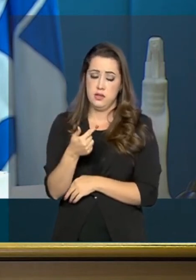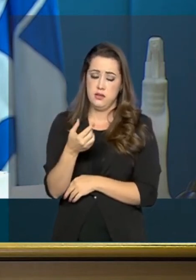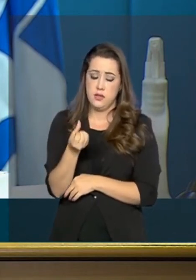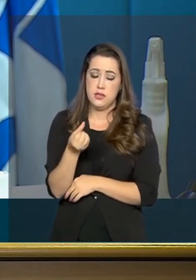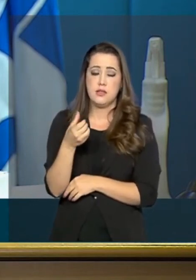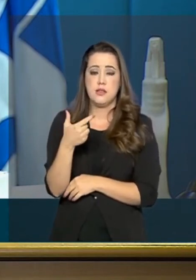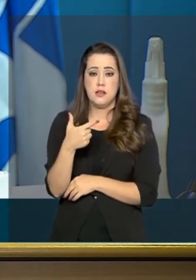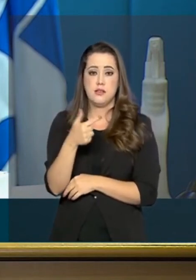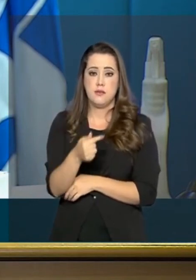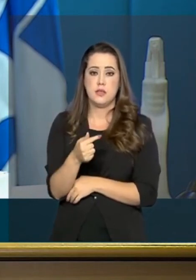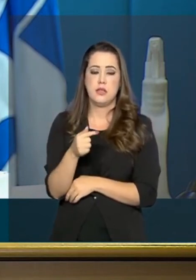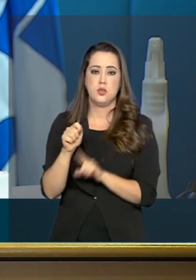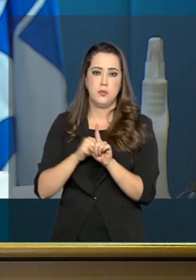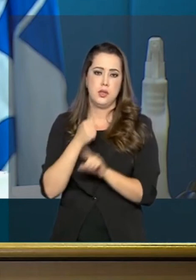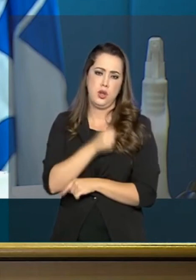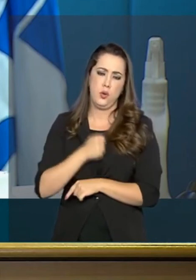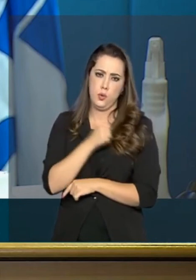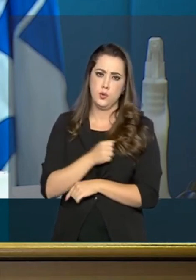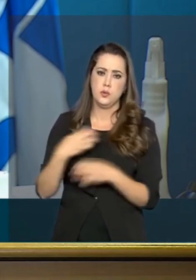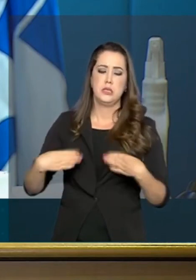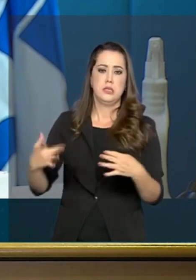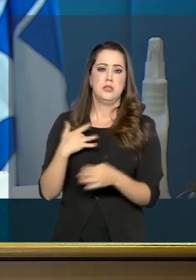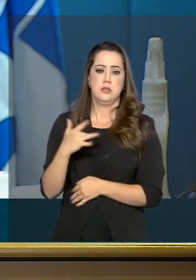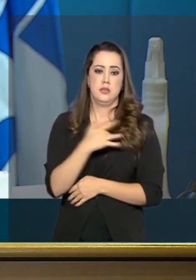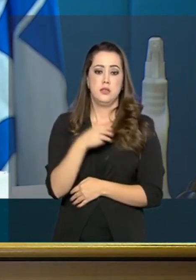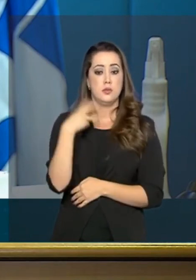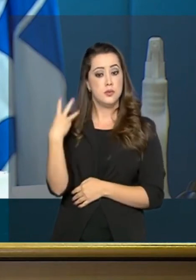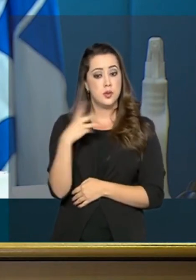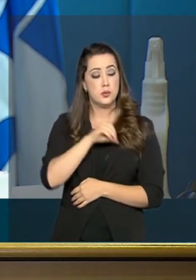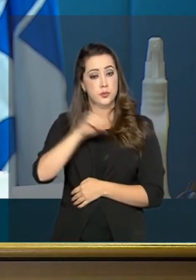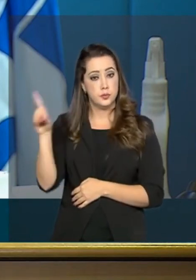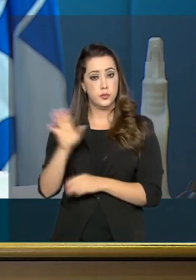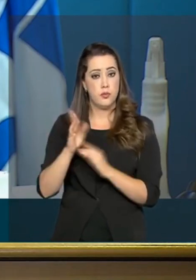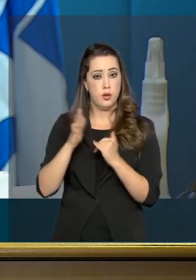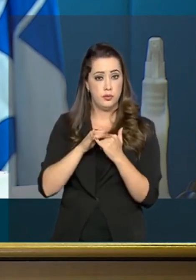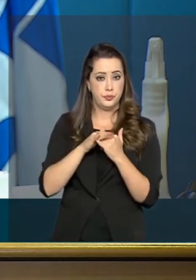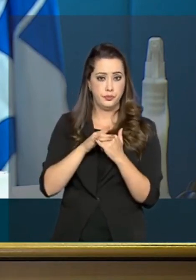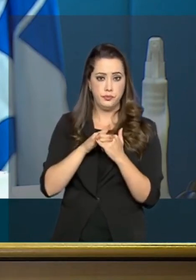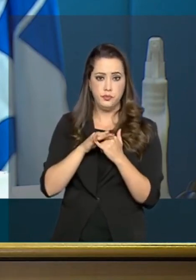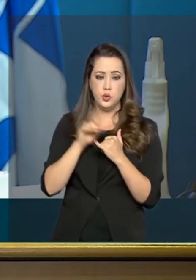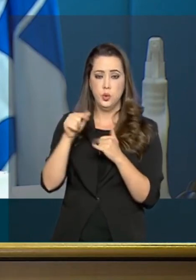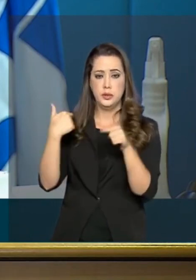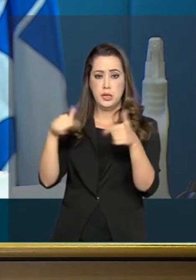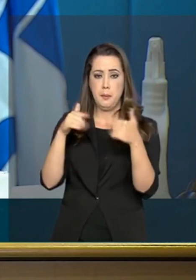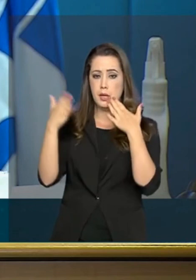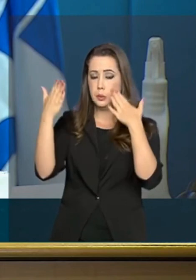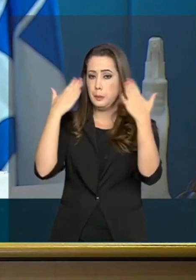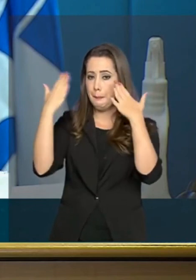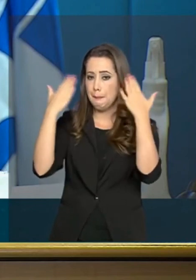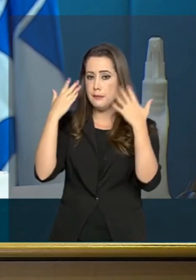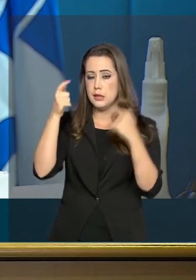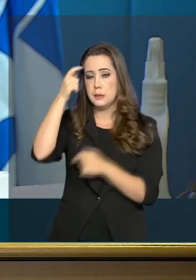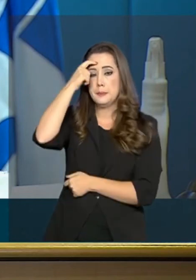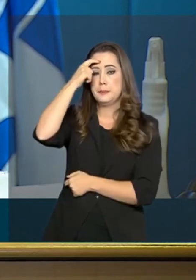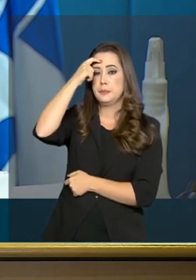de agosto, o Ministério da Saúde esteve por 3 dias no YouTube com uma ação chamada Mentalize. Essa ação está disponível para que